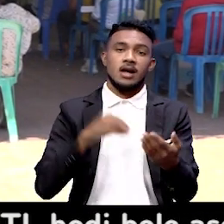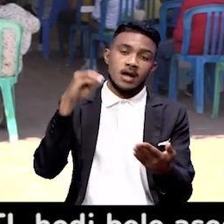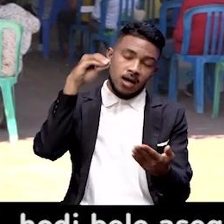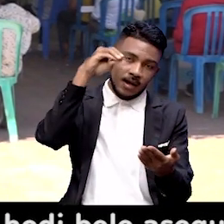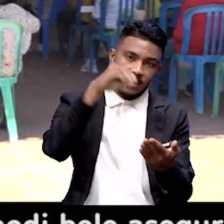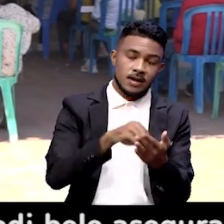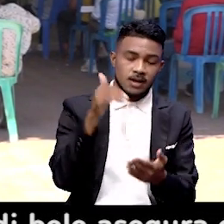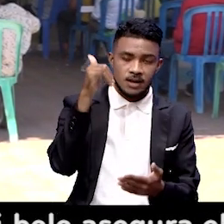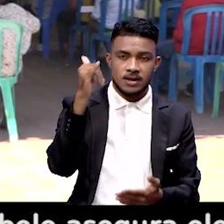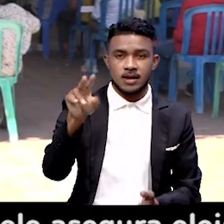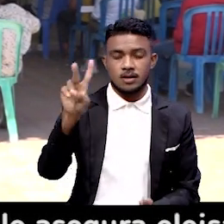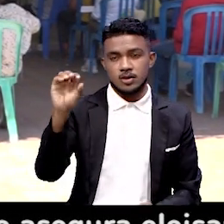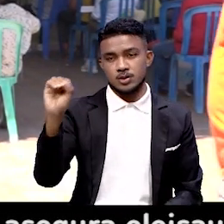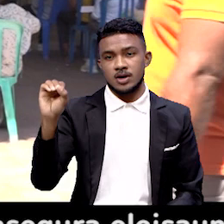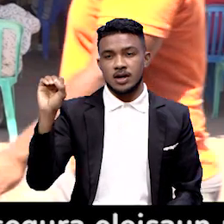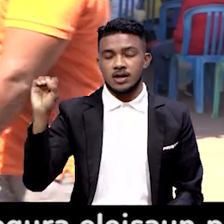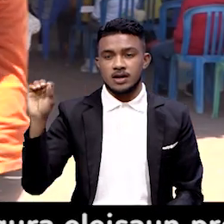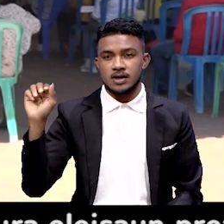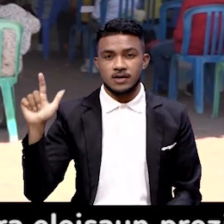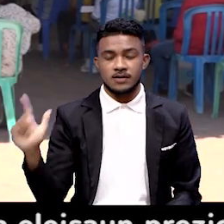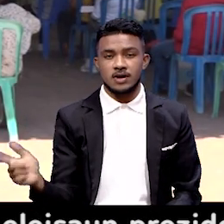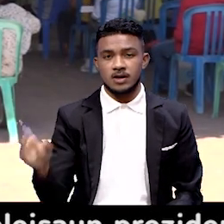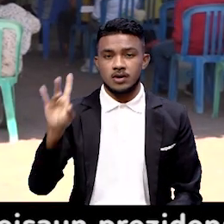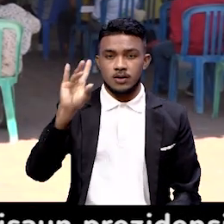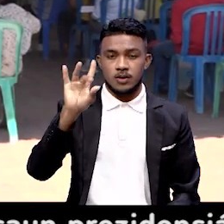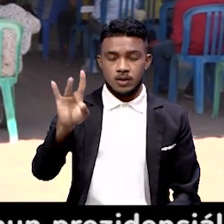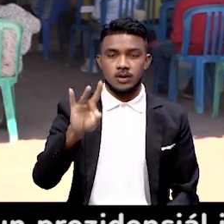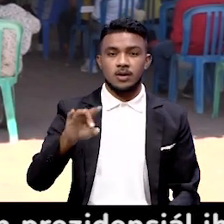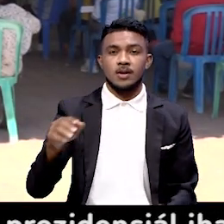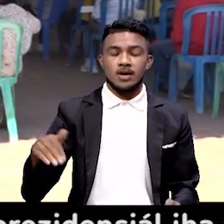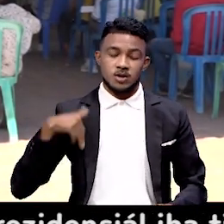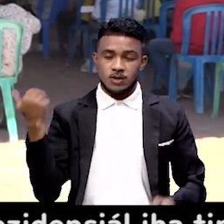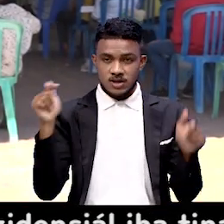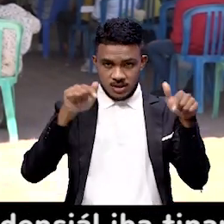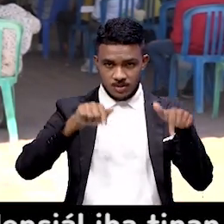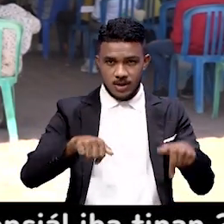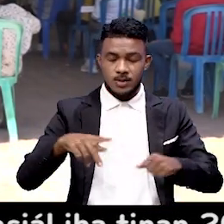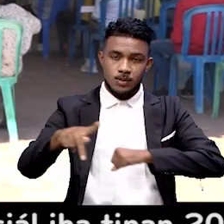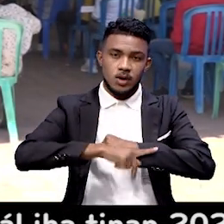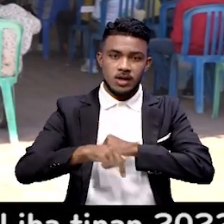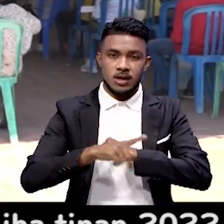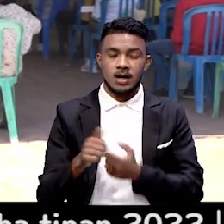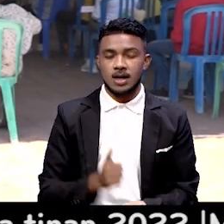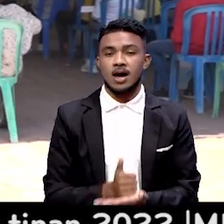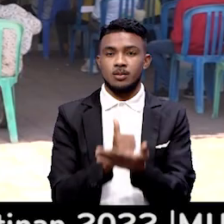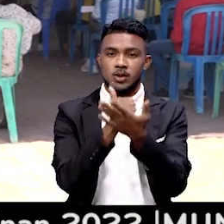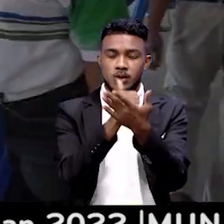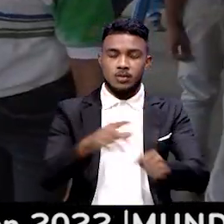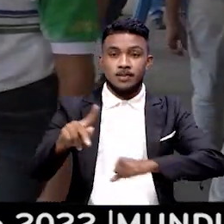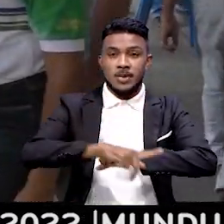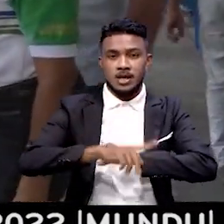posisaun husi juventude lubu kita nebe ohing mai halo reafirmasaun politika ba apoio partidu